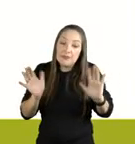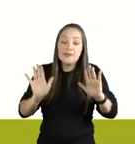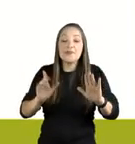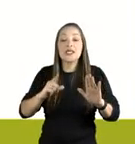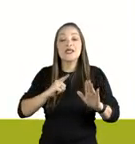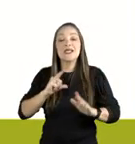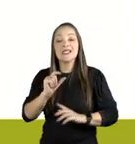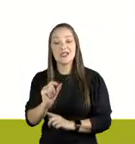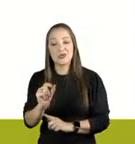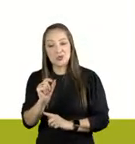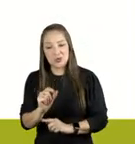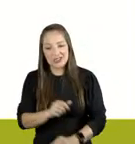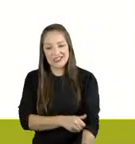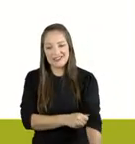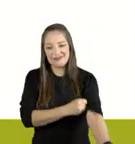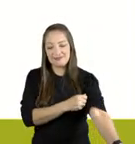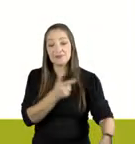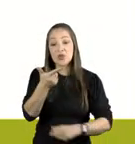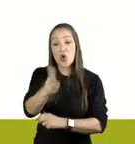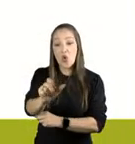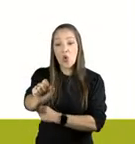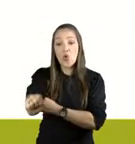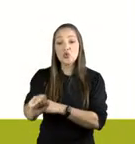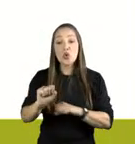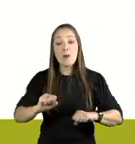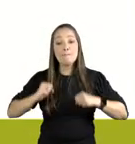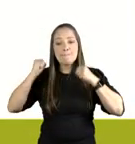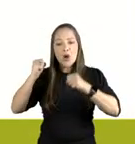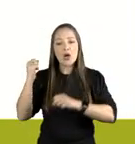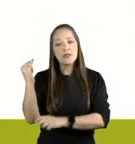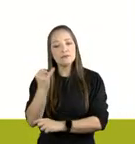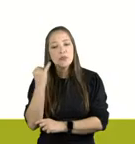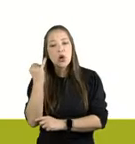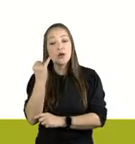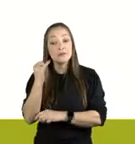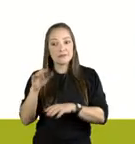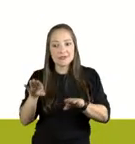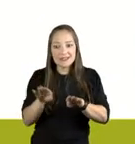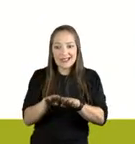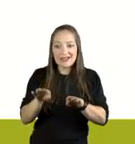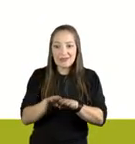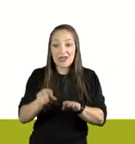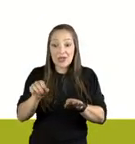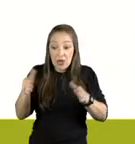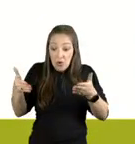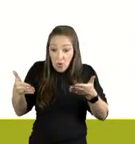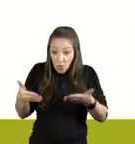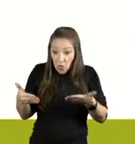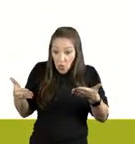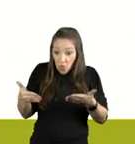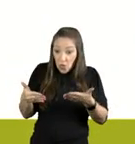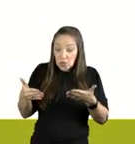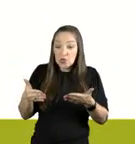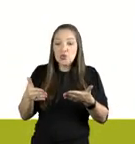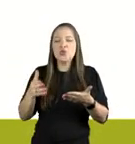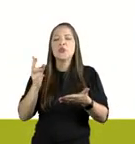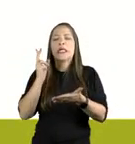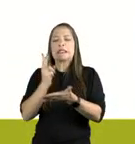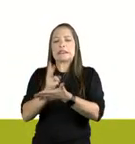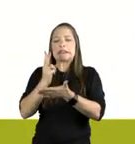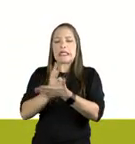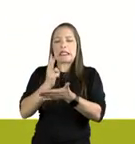temos aqui um outro poder, que também é importante, né? Hoje, mais do que nunca, a gente busca